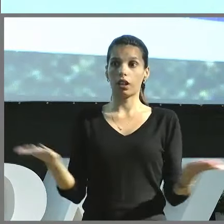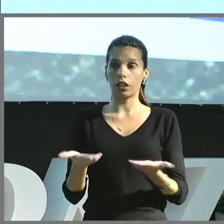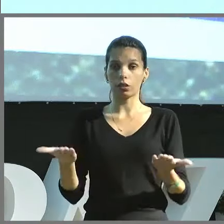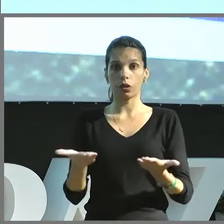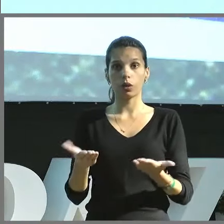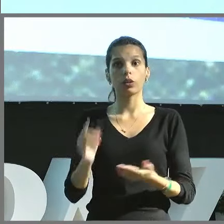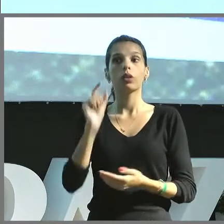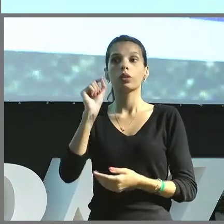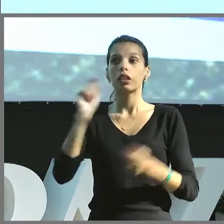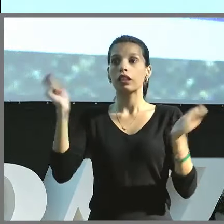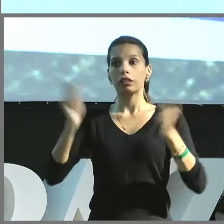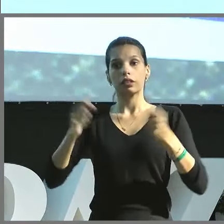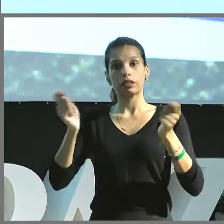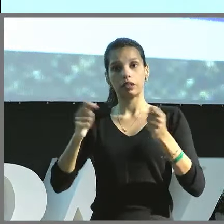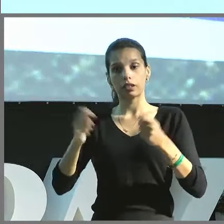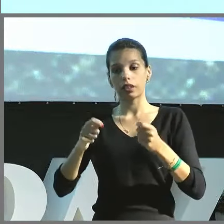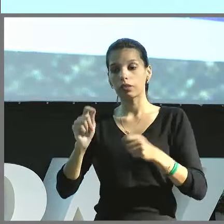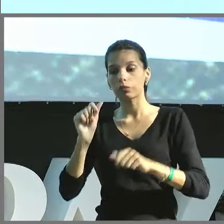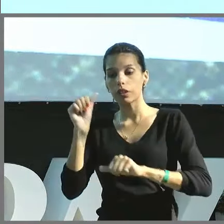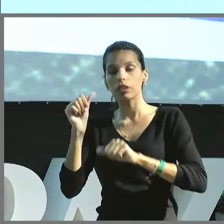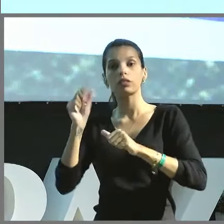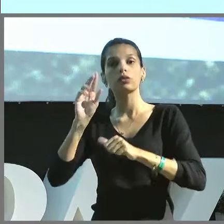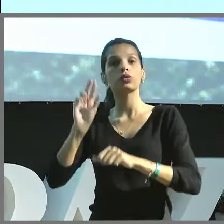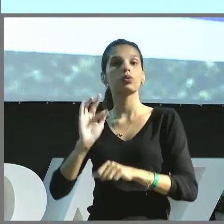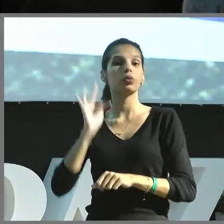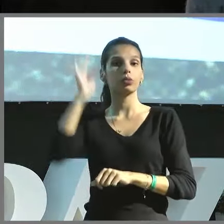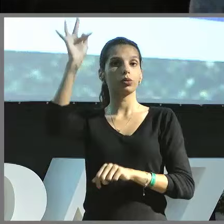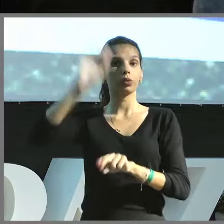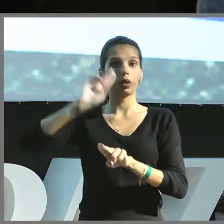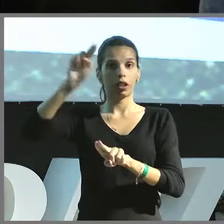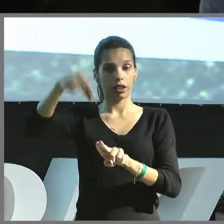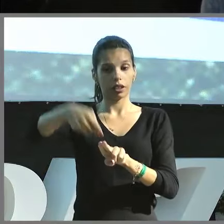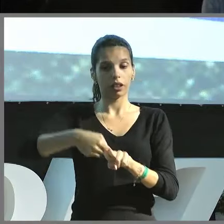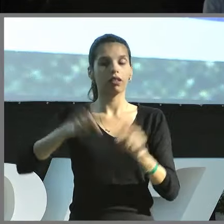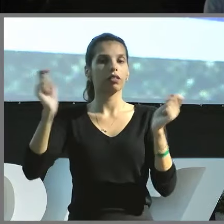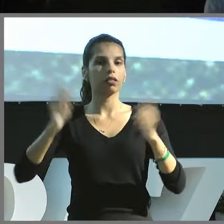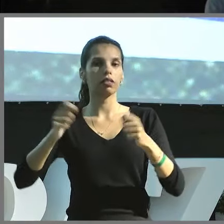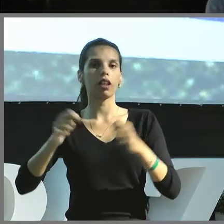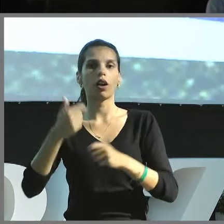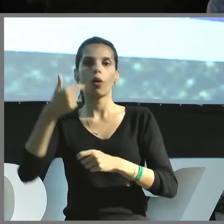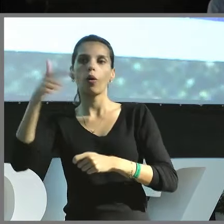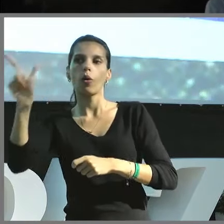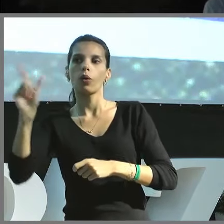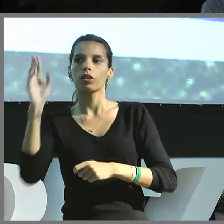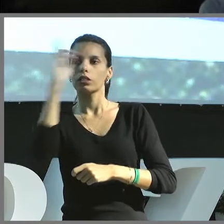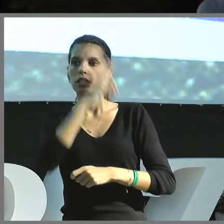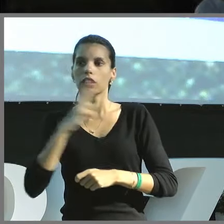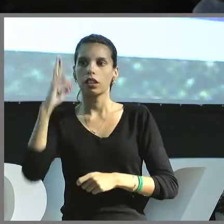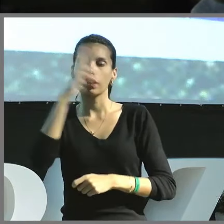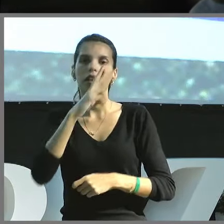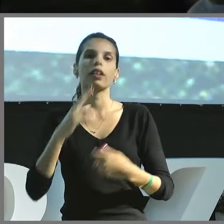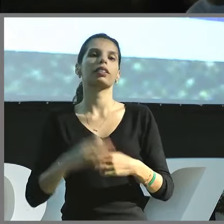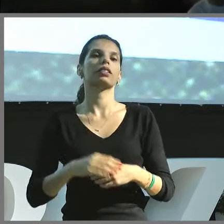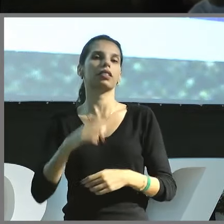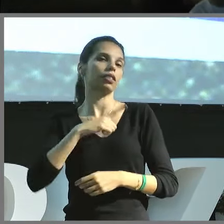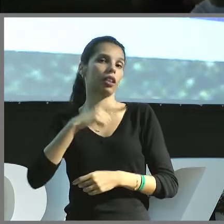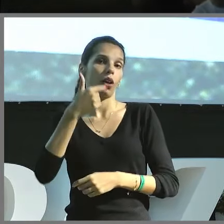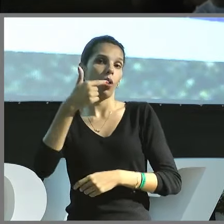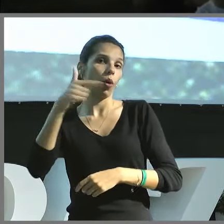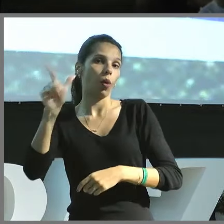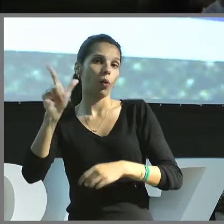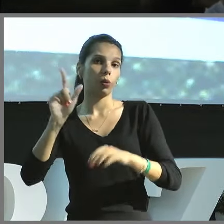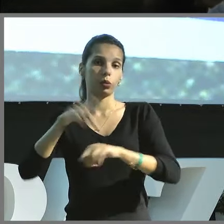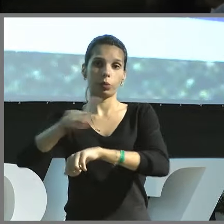esse olhar que o Espiritismo agora nos traz, com o avanço que o mundo fez,